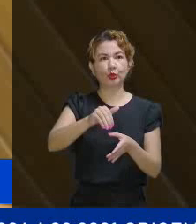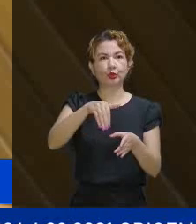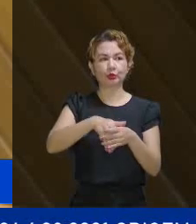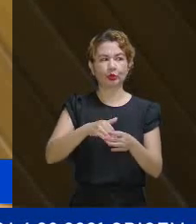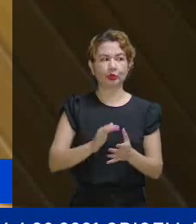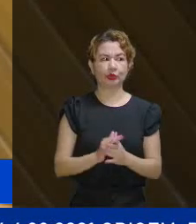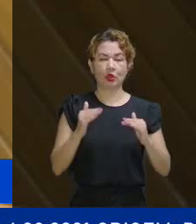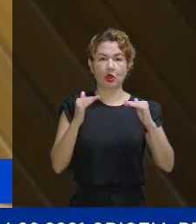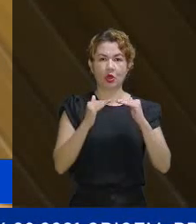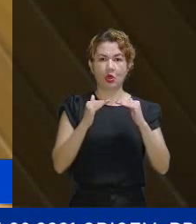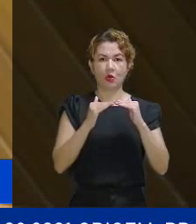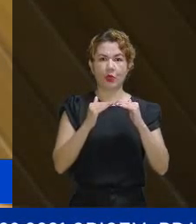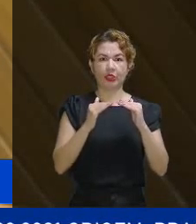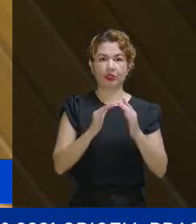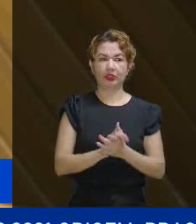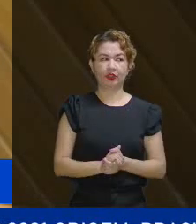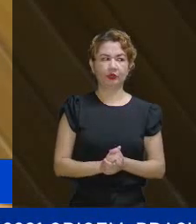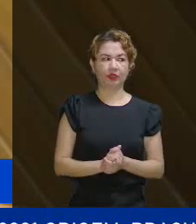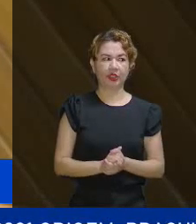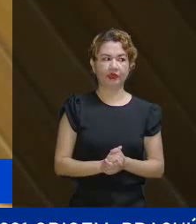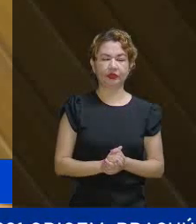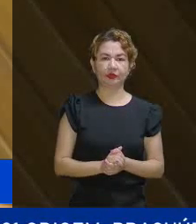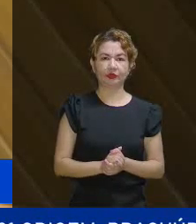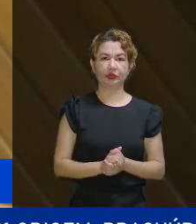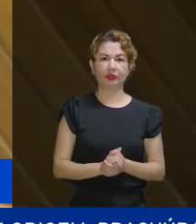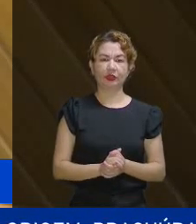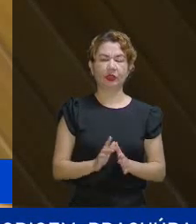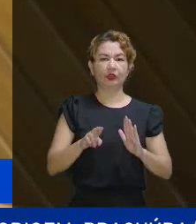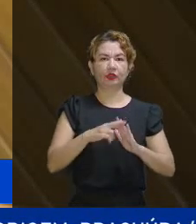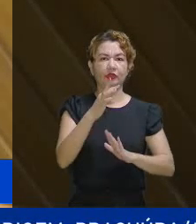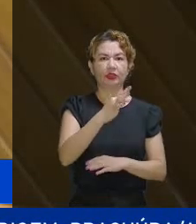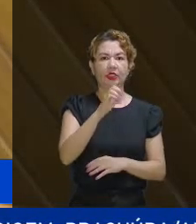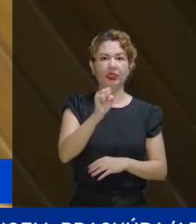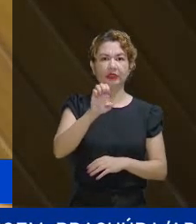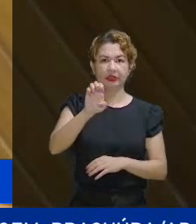em conformidade com a resolução TSE número